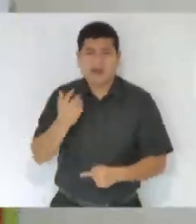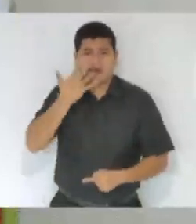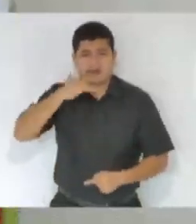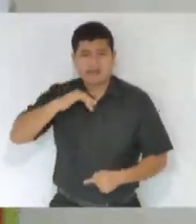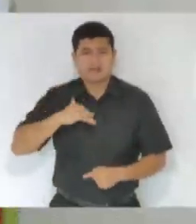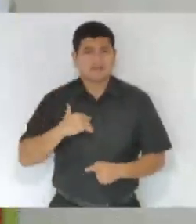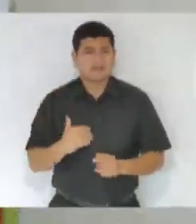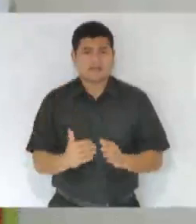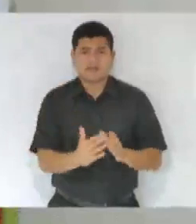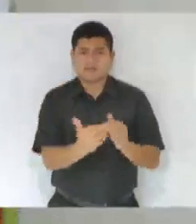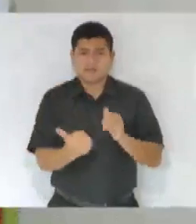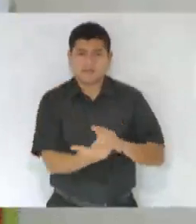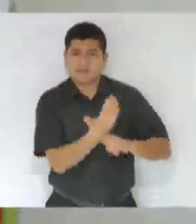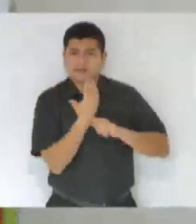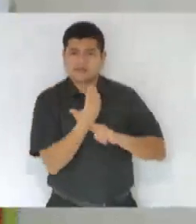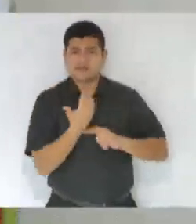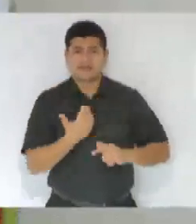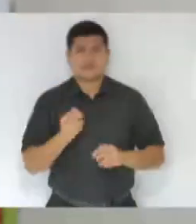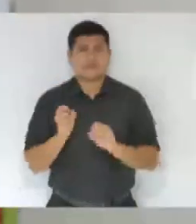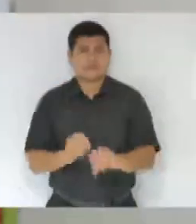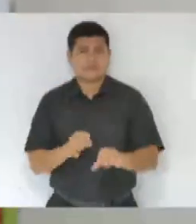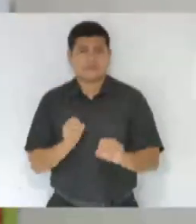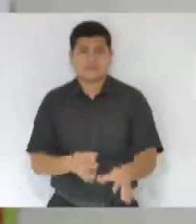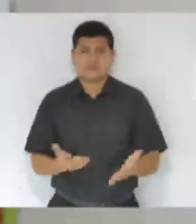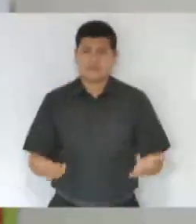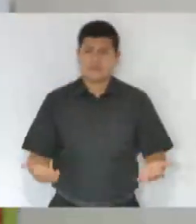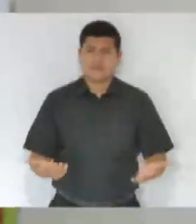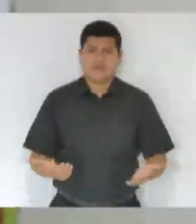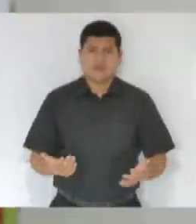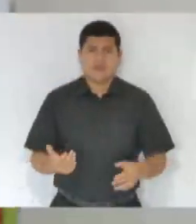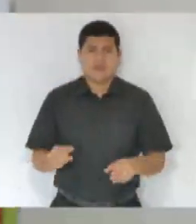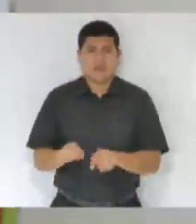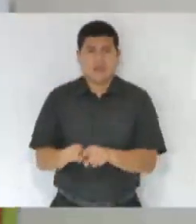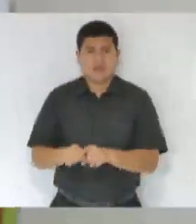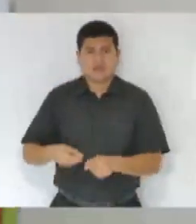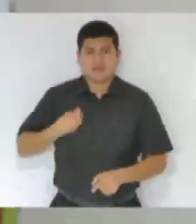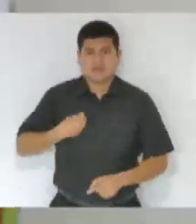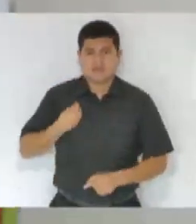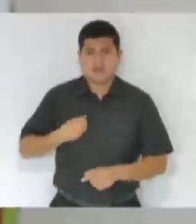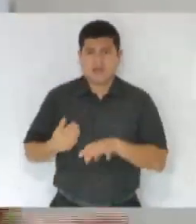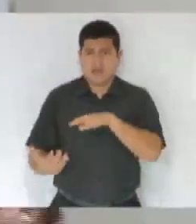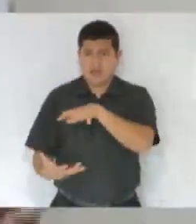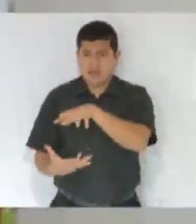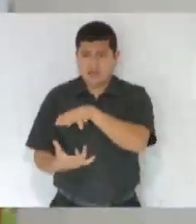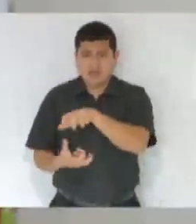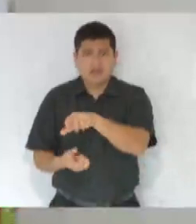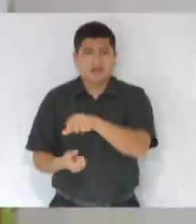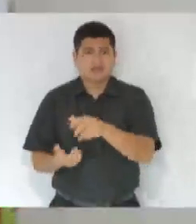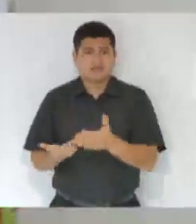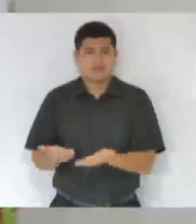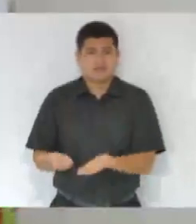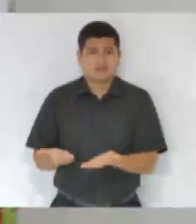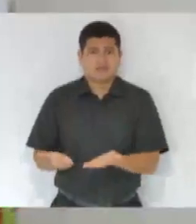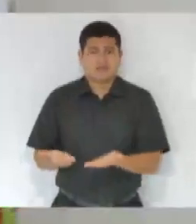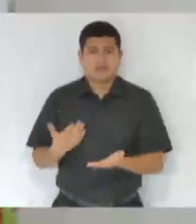pela sobrevivência da vida na Terra. Essas meninas e meninos que dão conferências